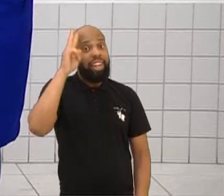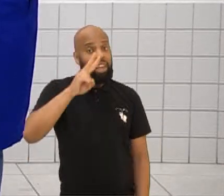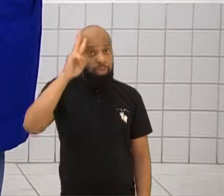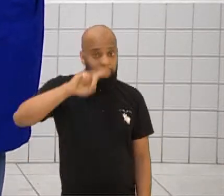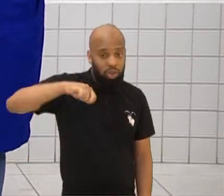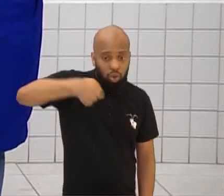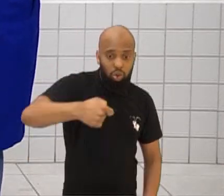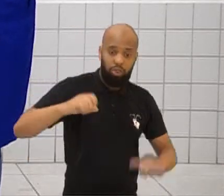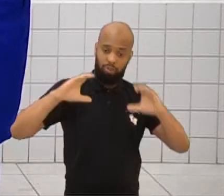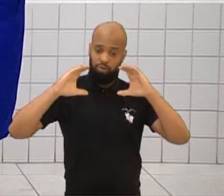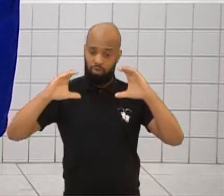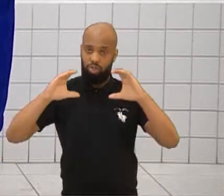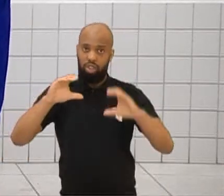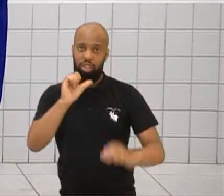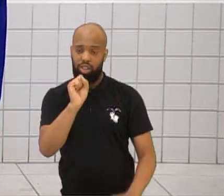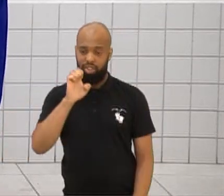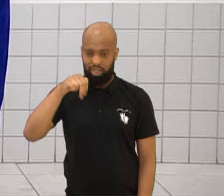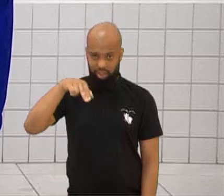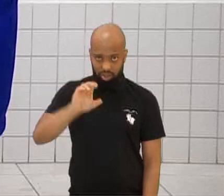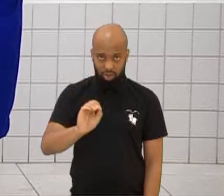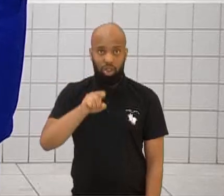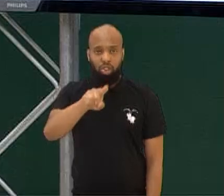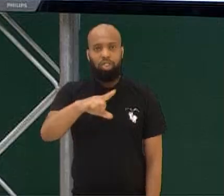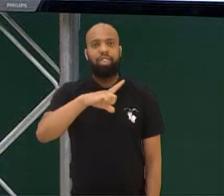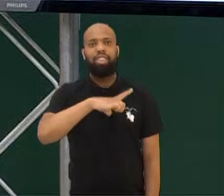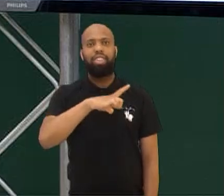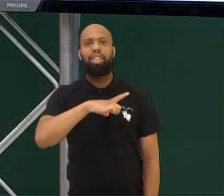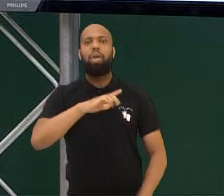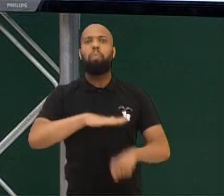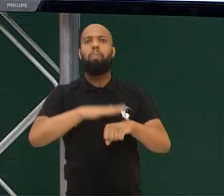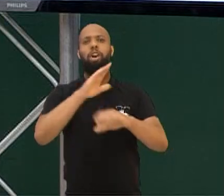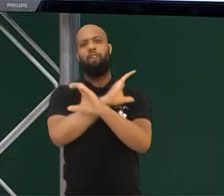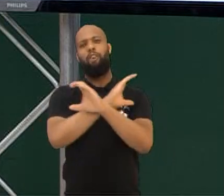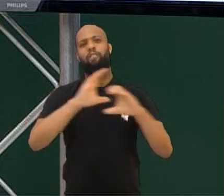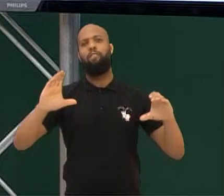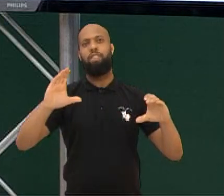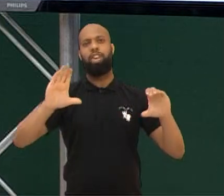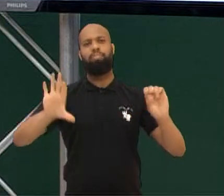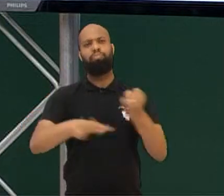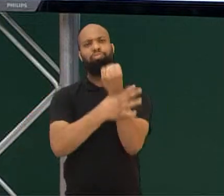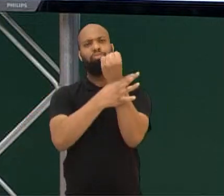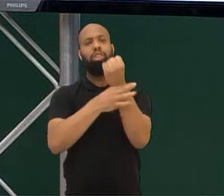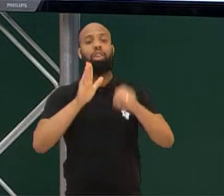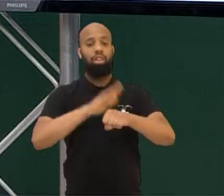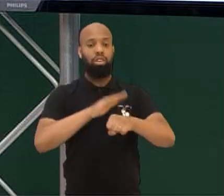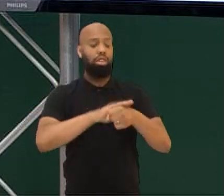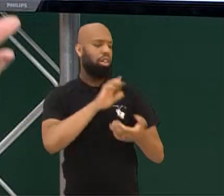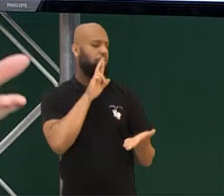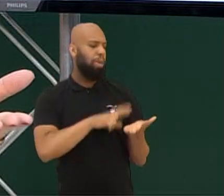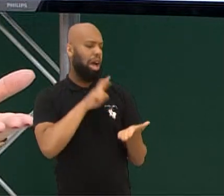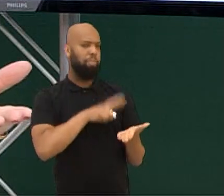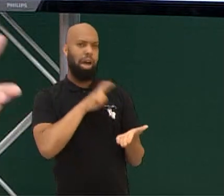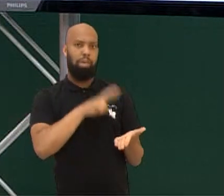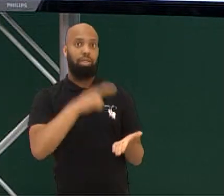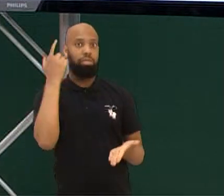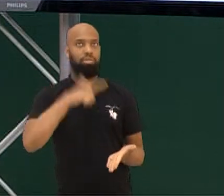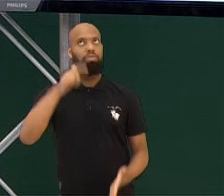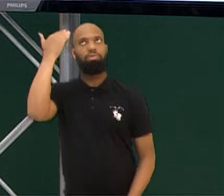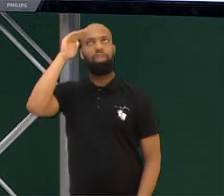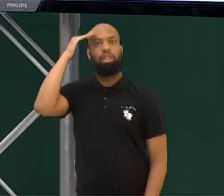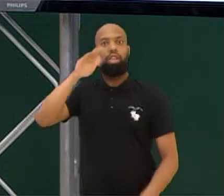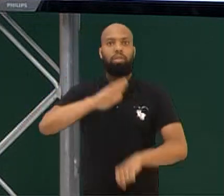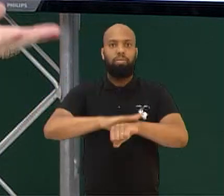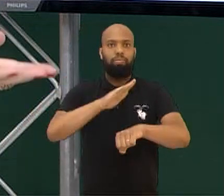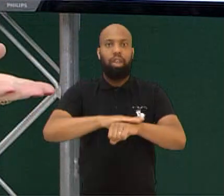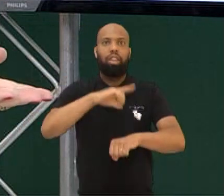da função seno, para que você tenha mais confiança, né, mais segurança, e para entender o que vai acontecer quando